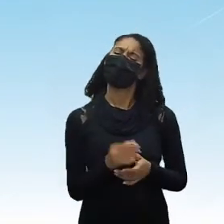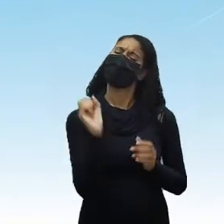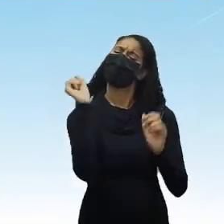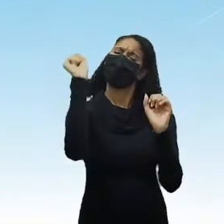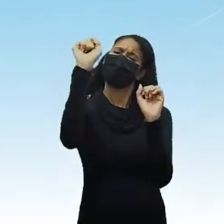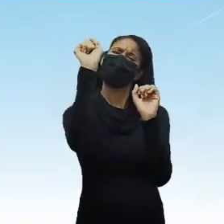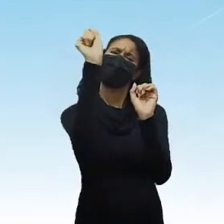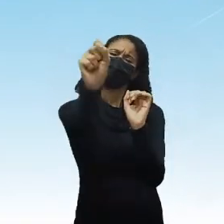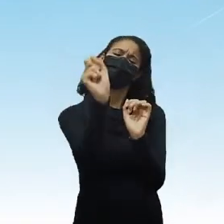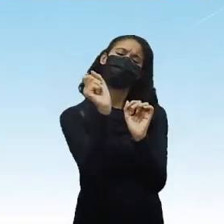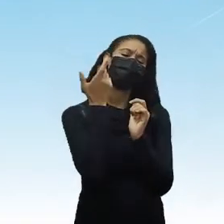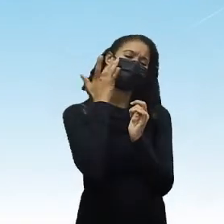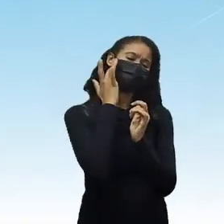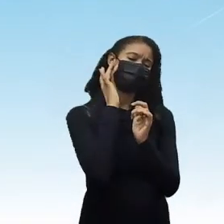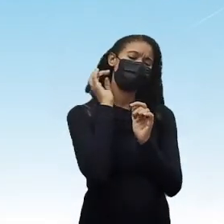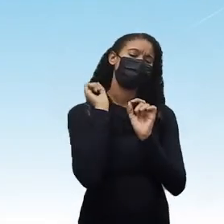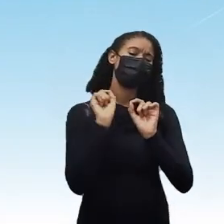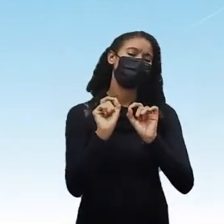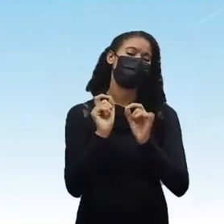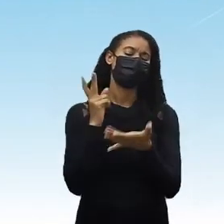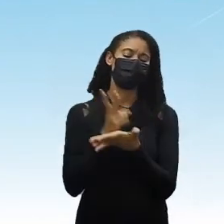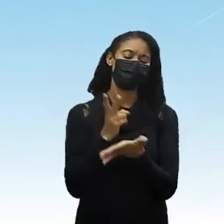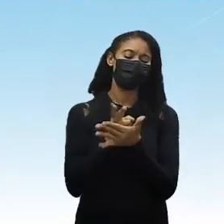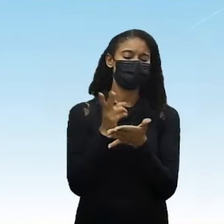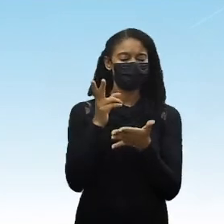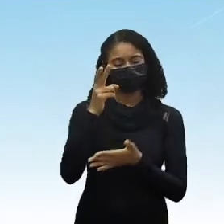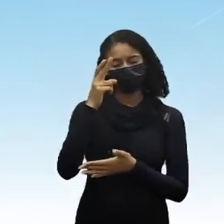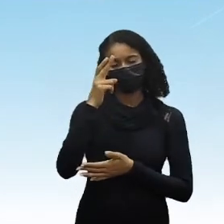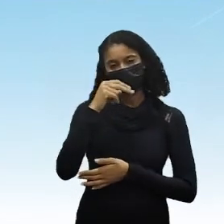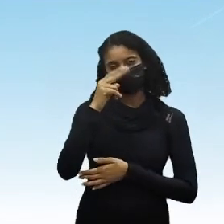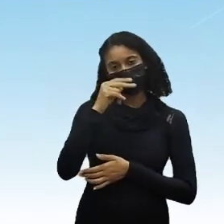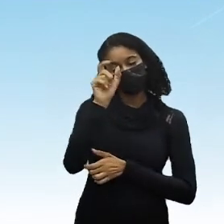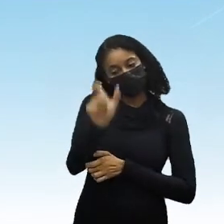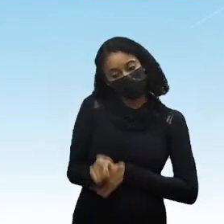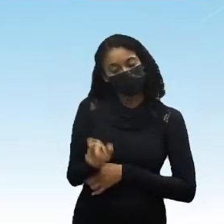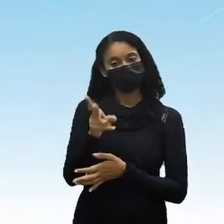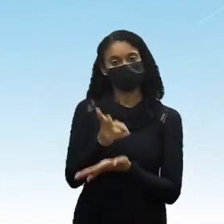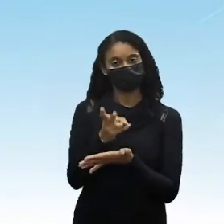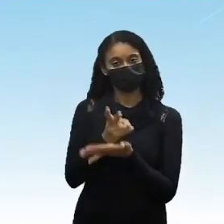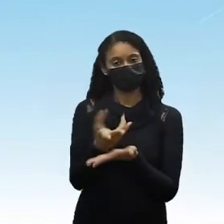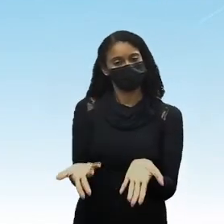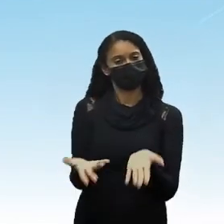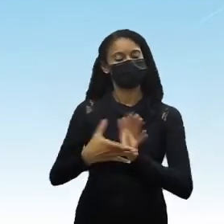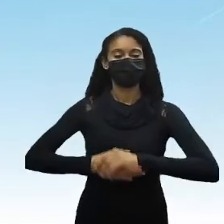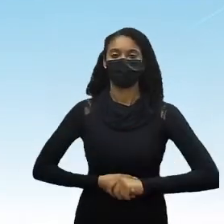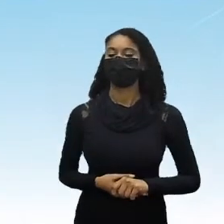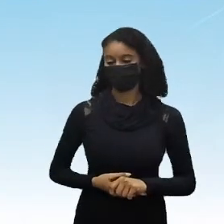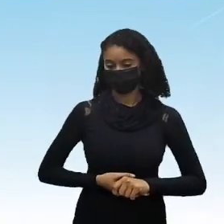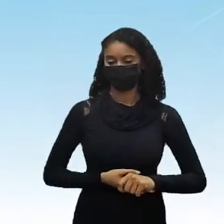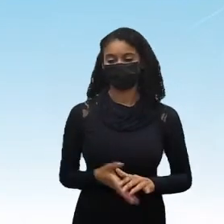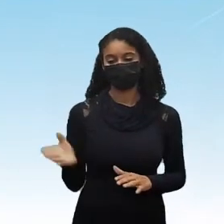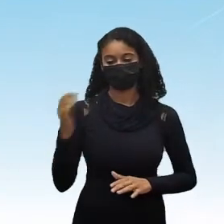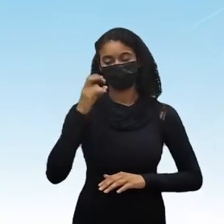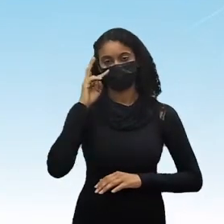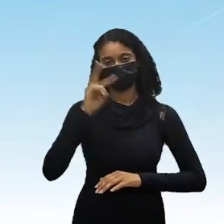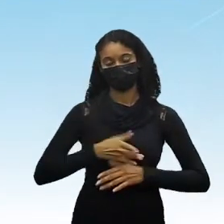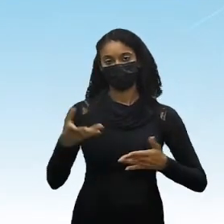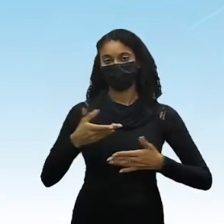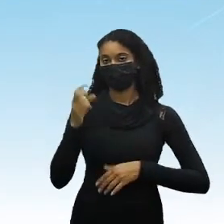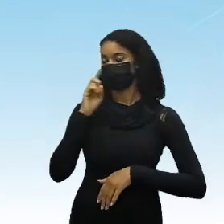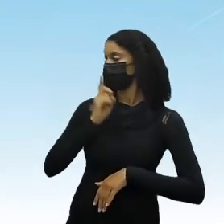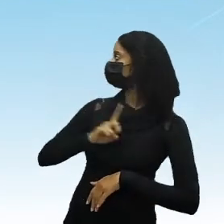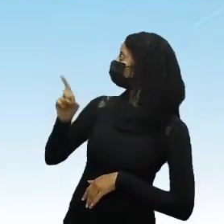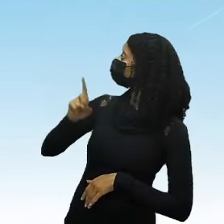da mesma forma sempre? É isso aí, vamos refletir. Trago para vocês aqui, acompanhem, olhem só